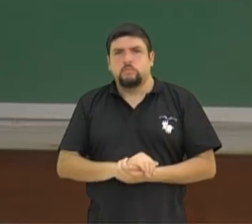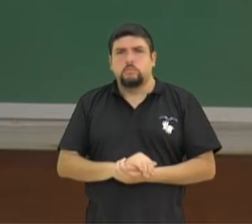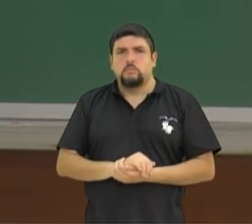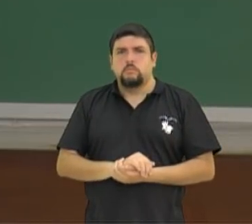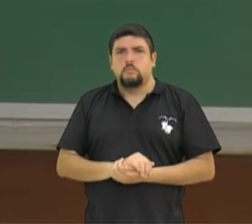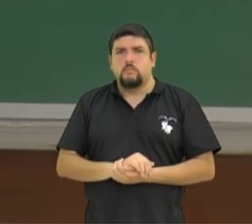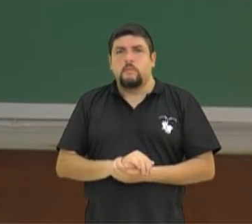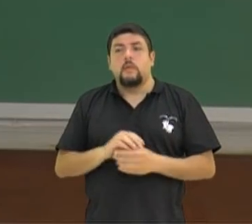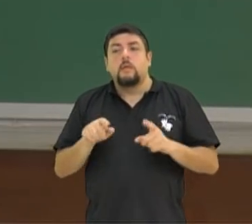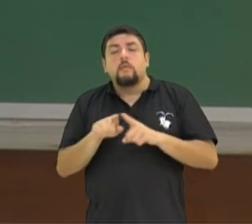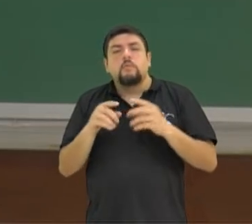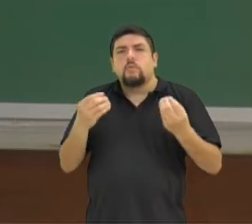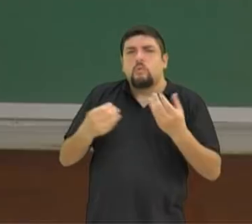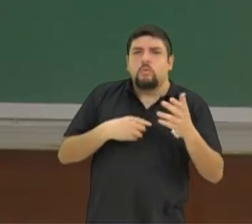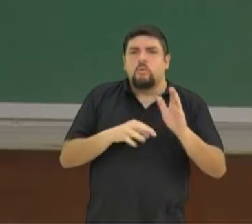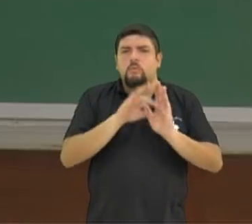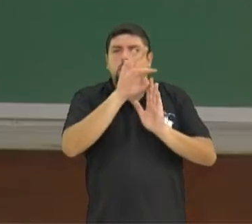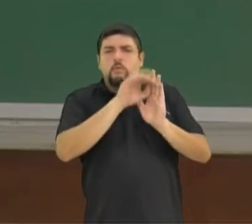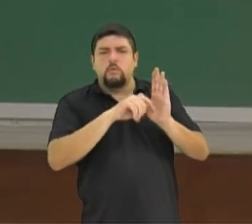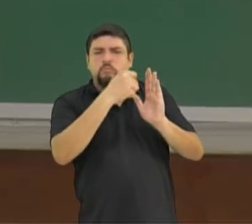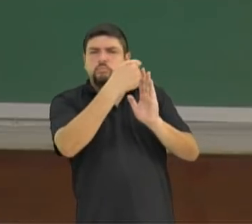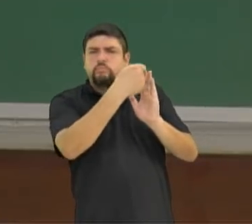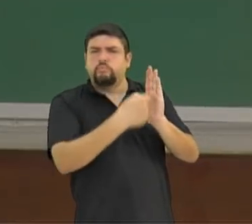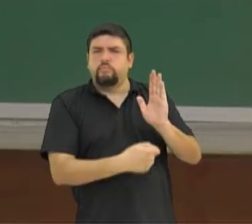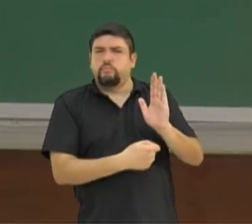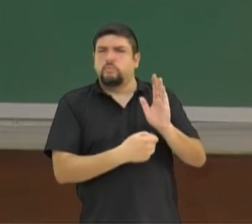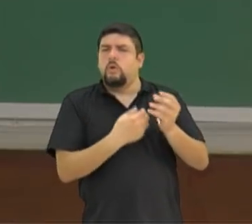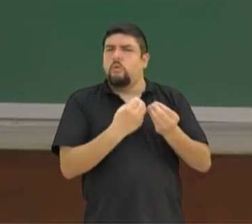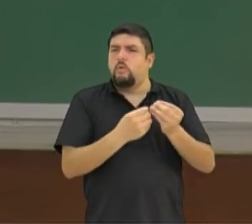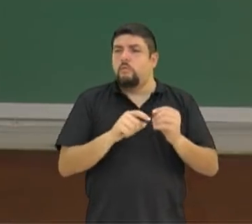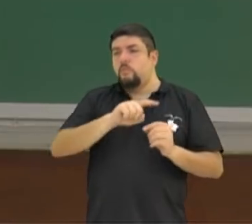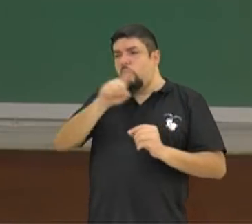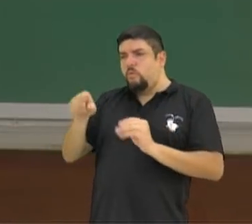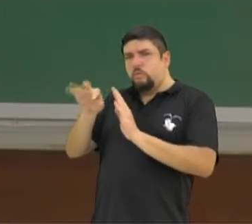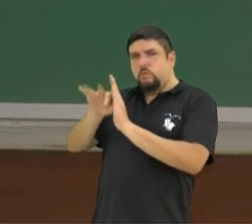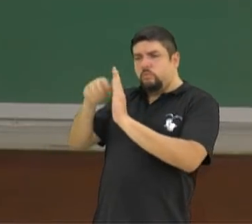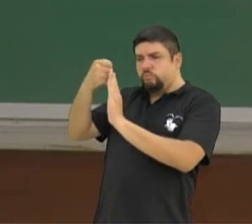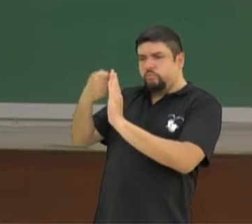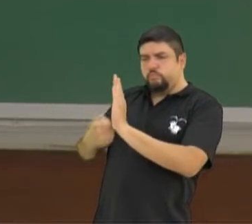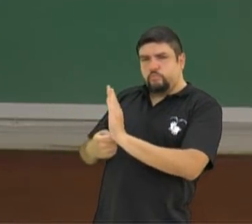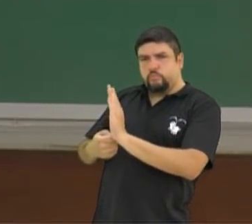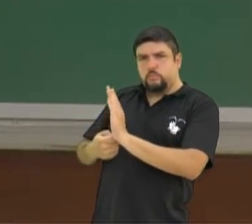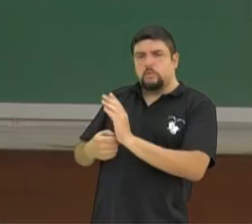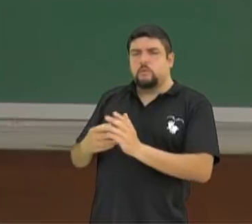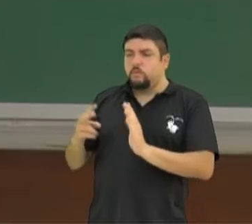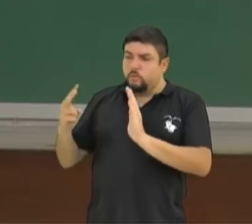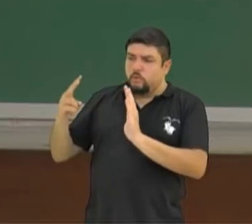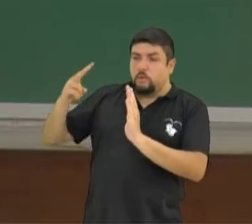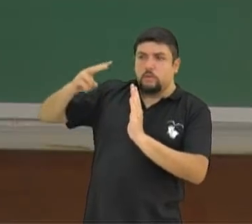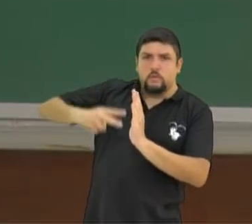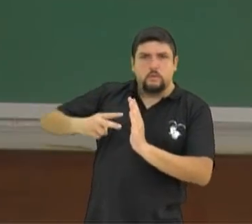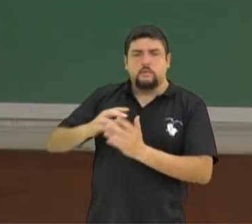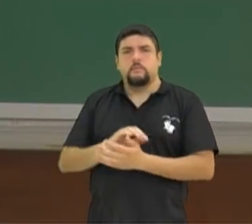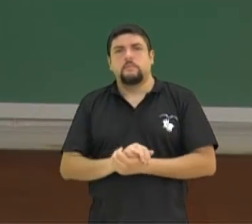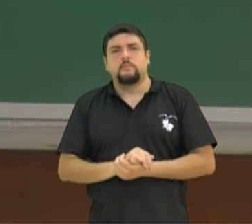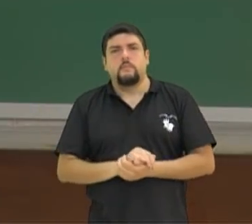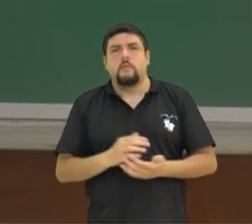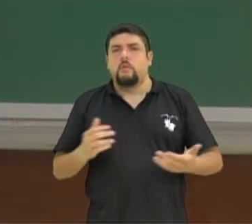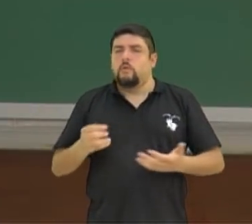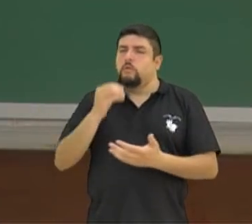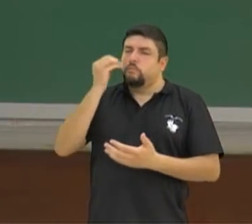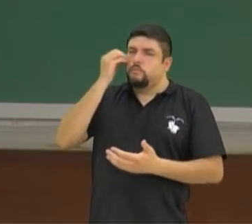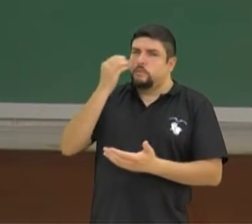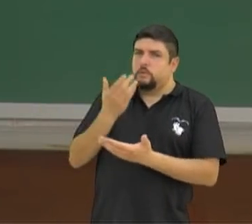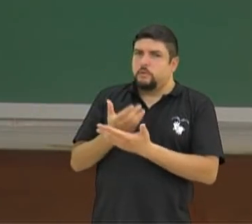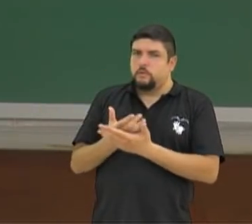em que ele foi produzido e daquelas em que será recebido, ok? Então vamos tentar dar conta dos nossos objetivos da aula de